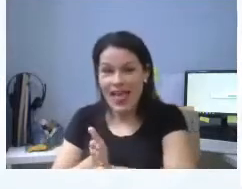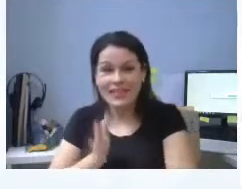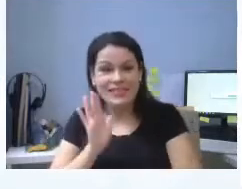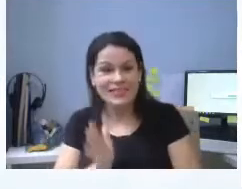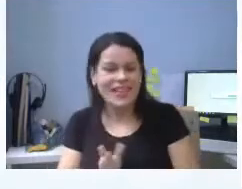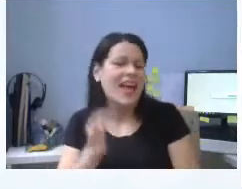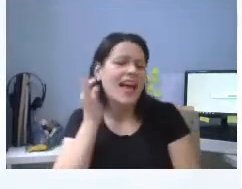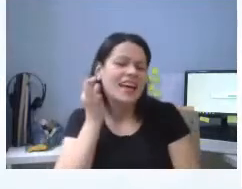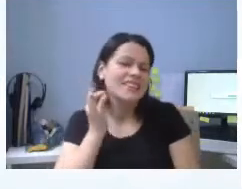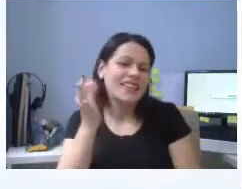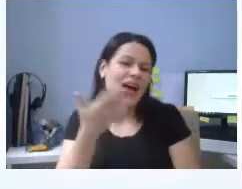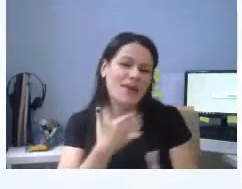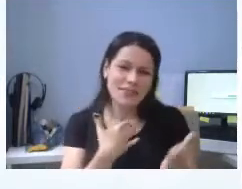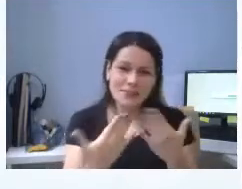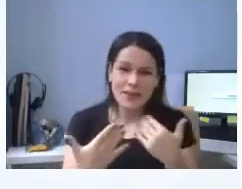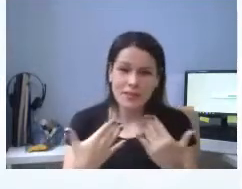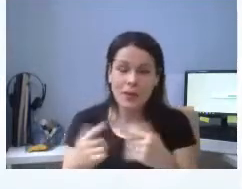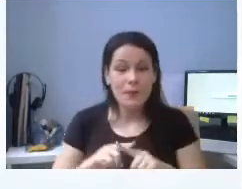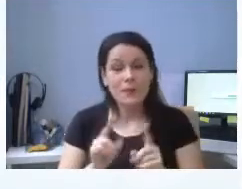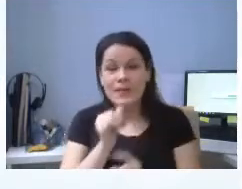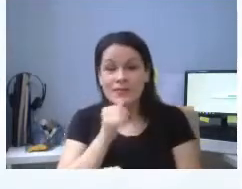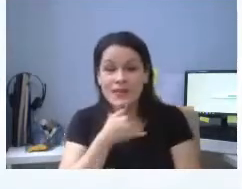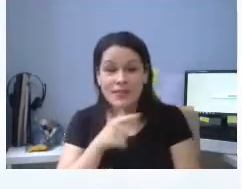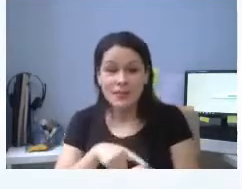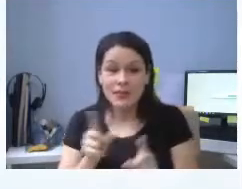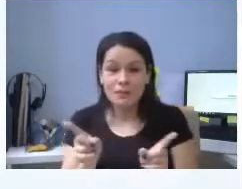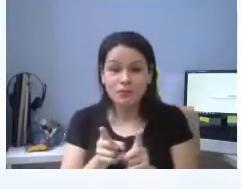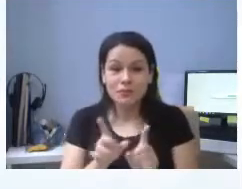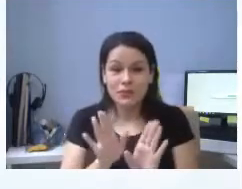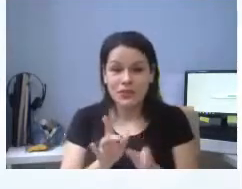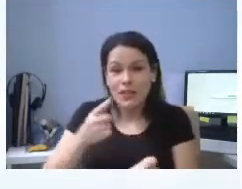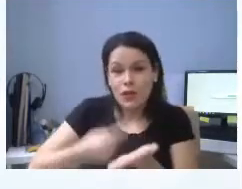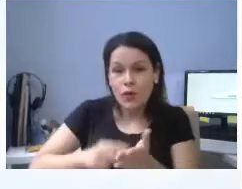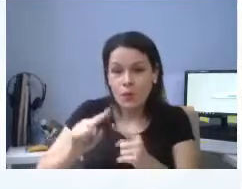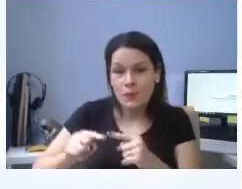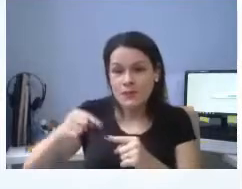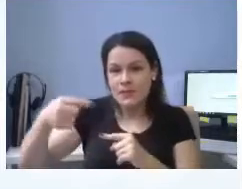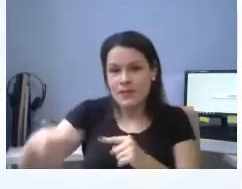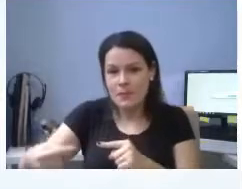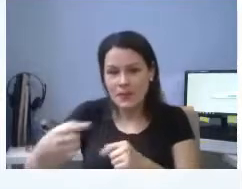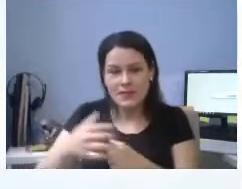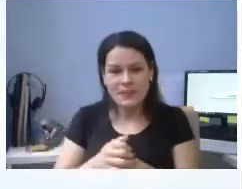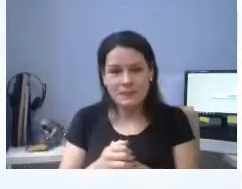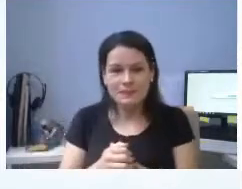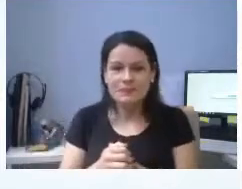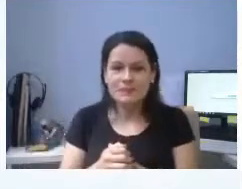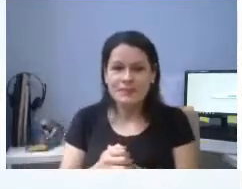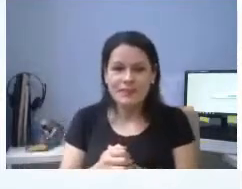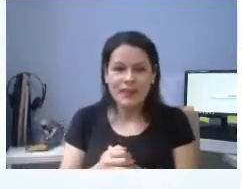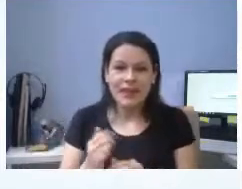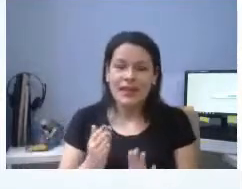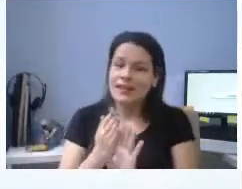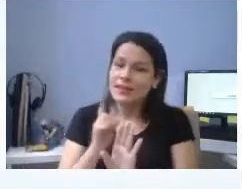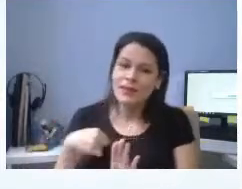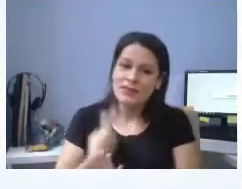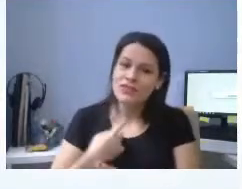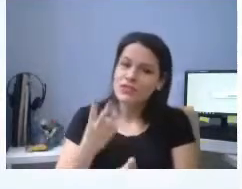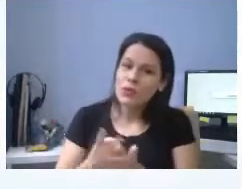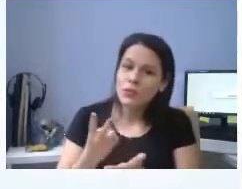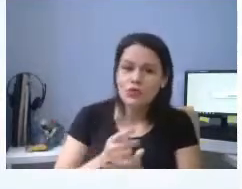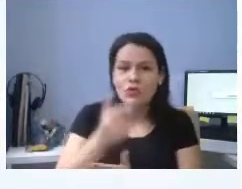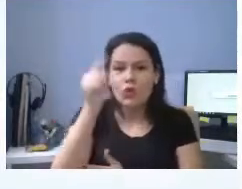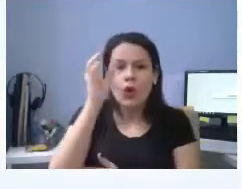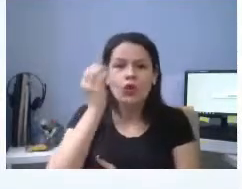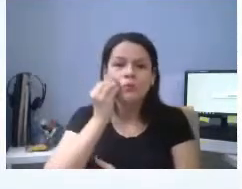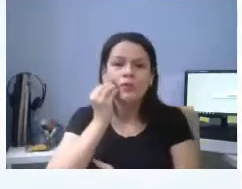está ótimo, mas infelizmente ele tem já um compromisso previamente agendado, mas nós continuamos em outro